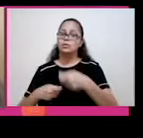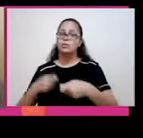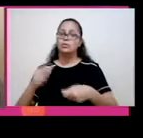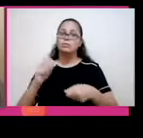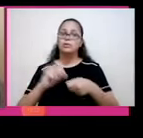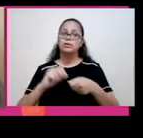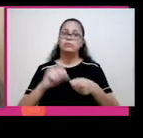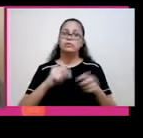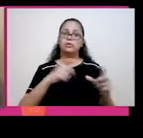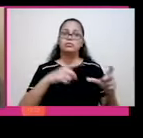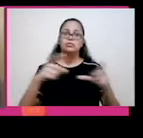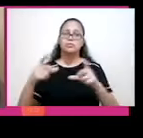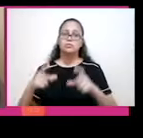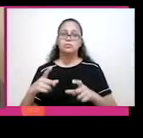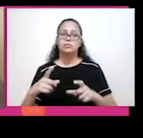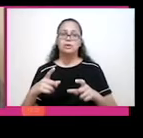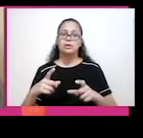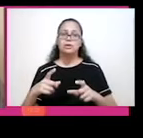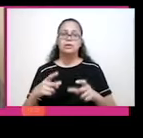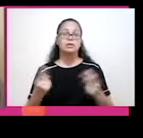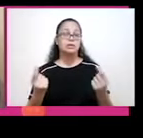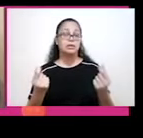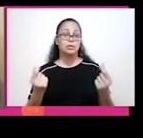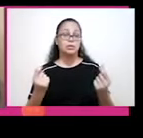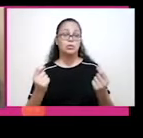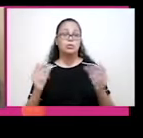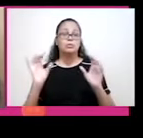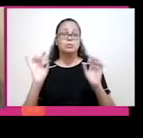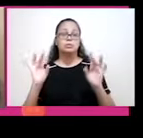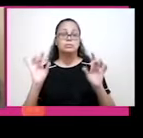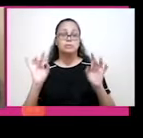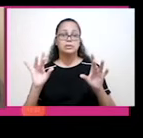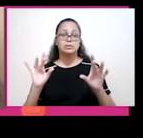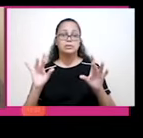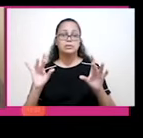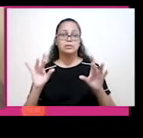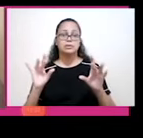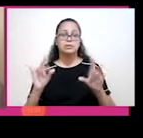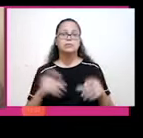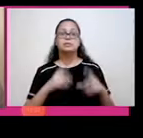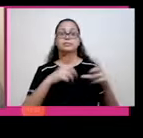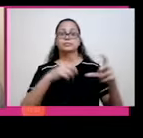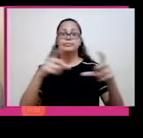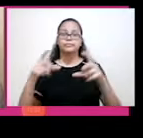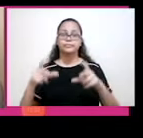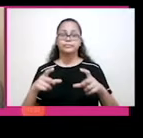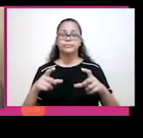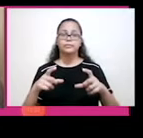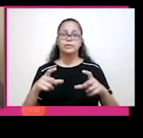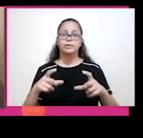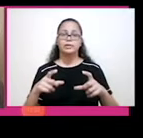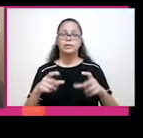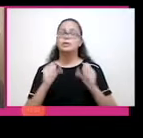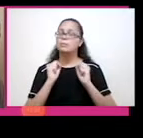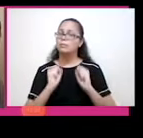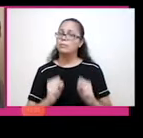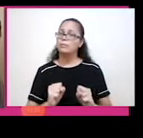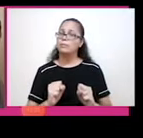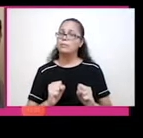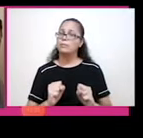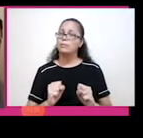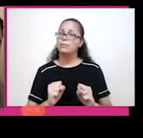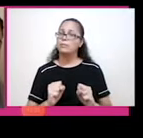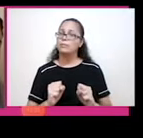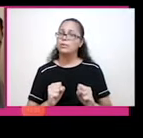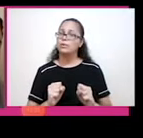regiões litorâneas, onde a economia de mercado pode se desenvolver. Então nessas áreas é permitido